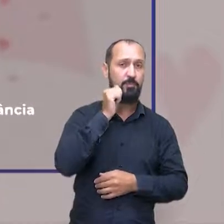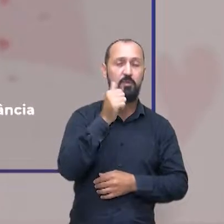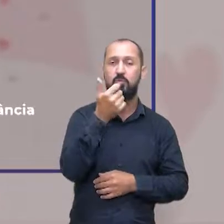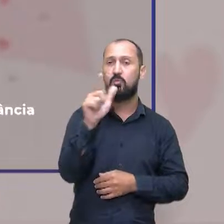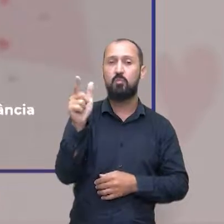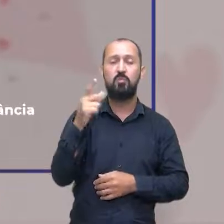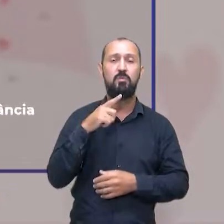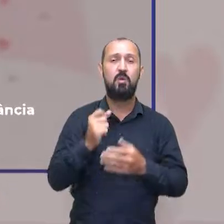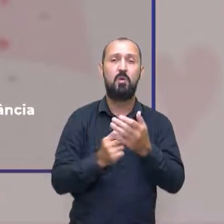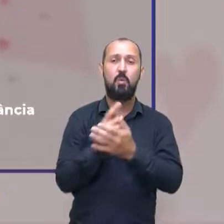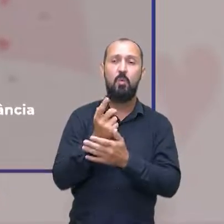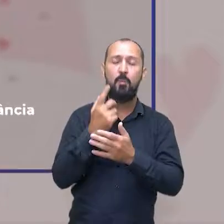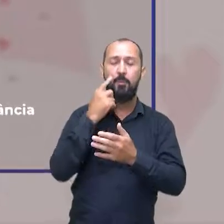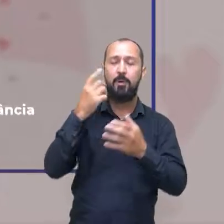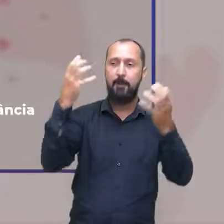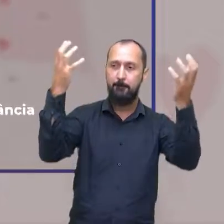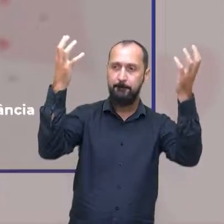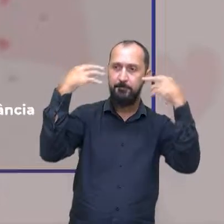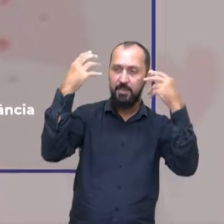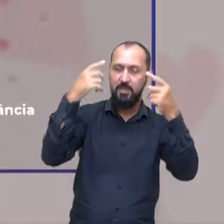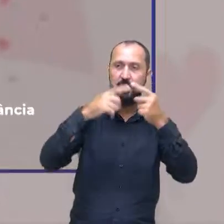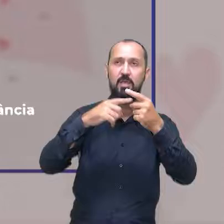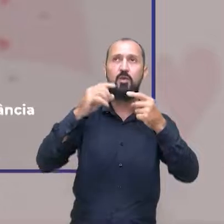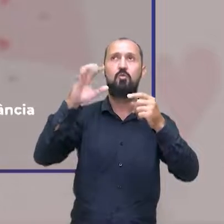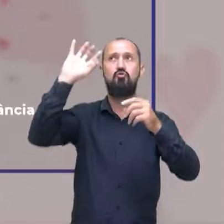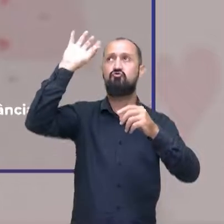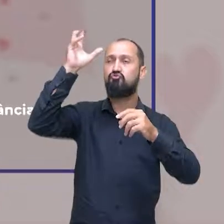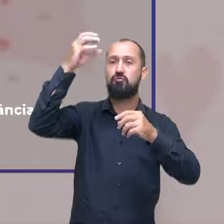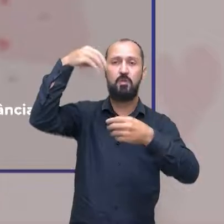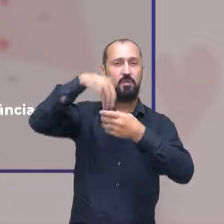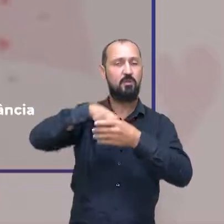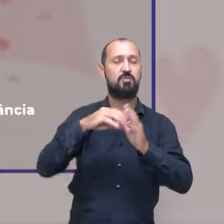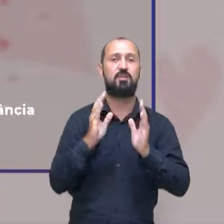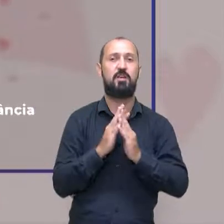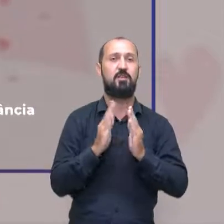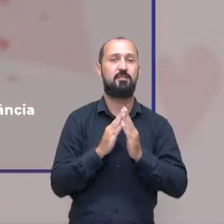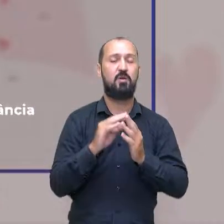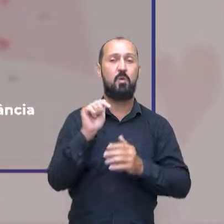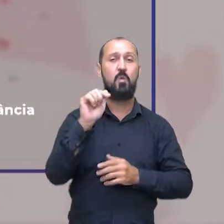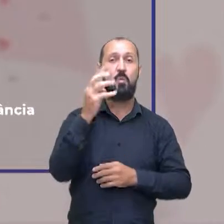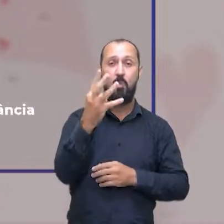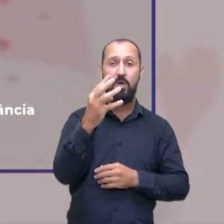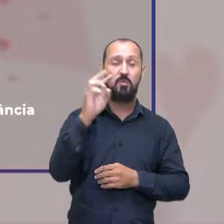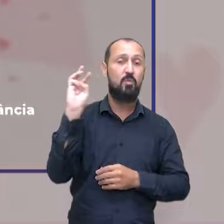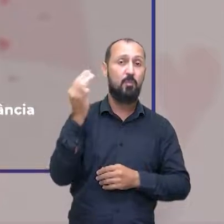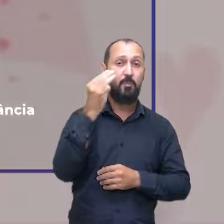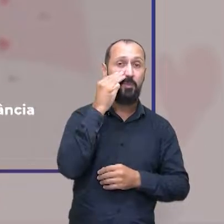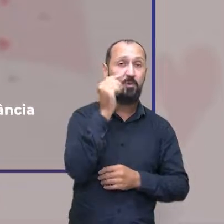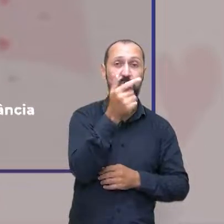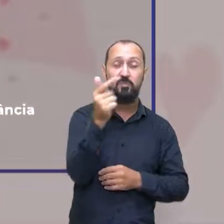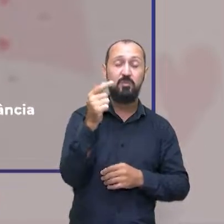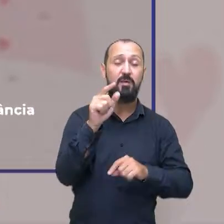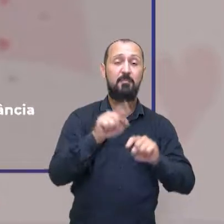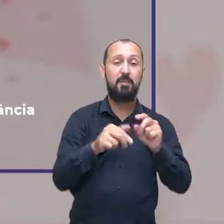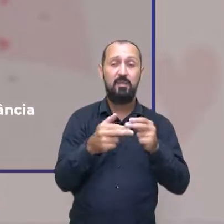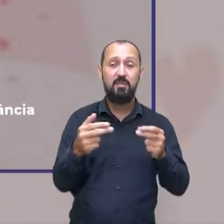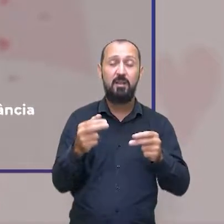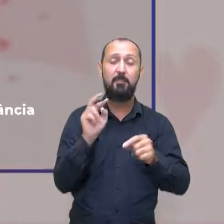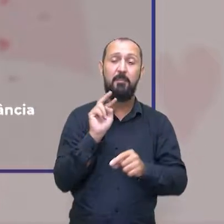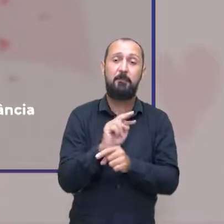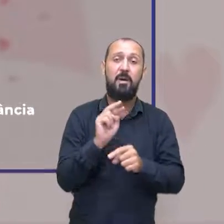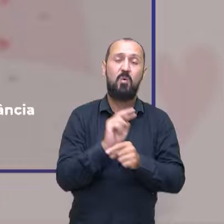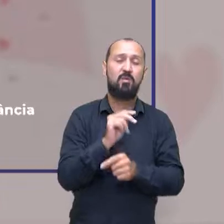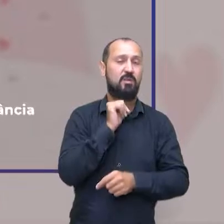mil meninas vivem sem acesso a banheiro ou chuveiro em seu domicílio. Outras 4 milhões não têm nem